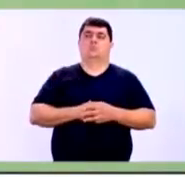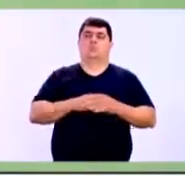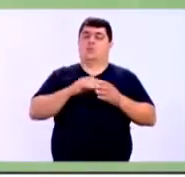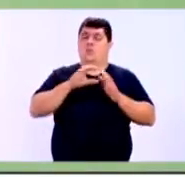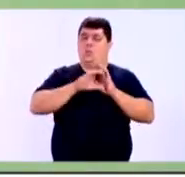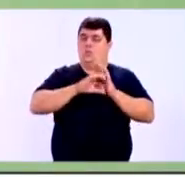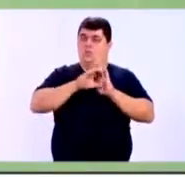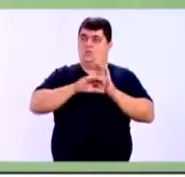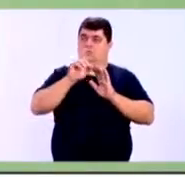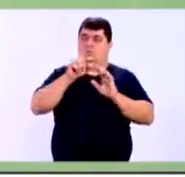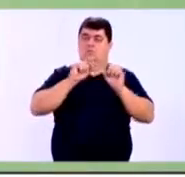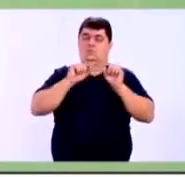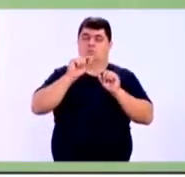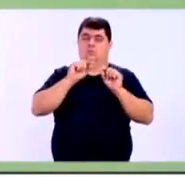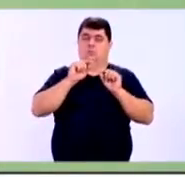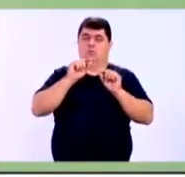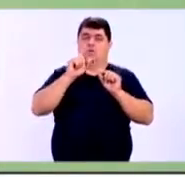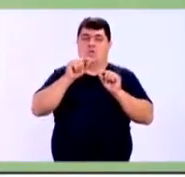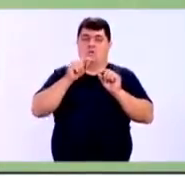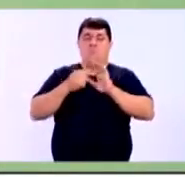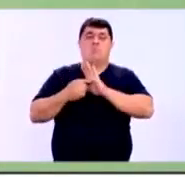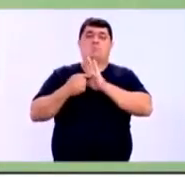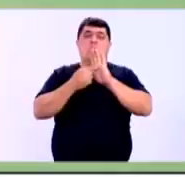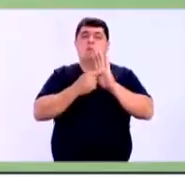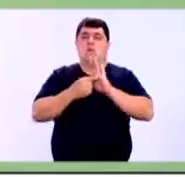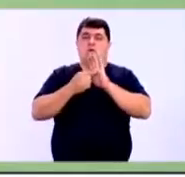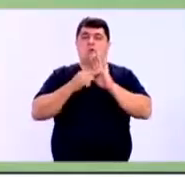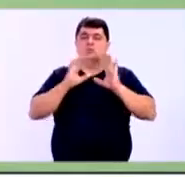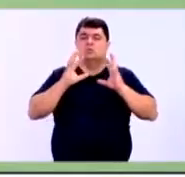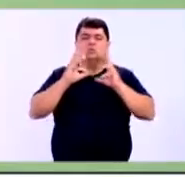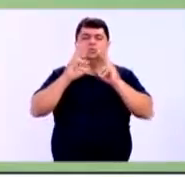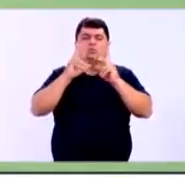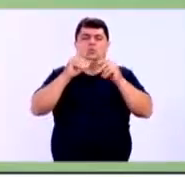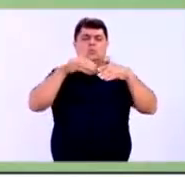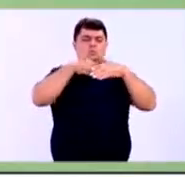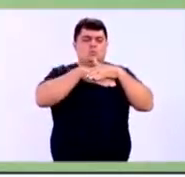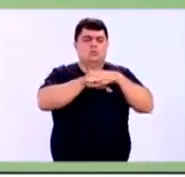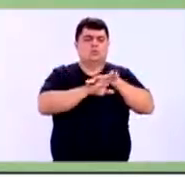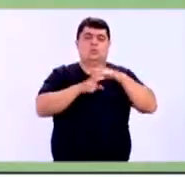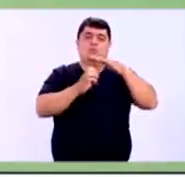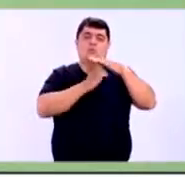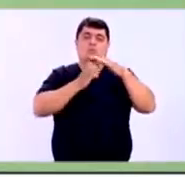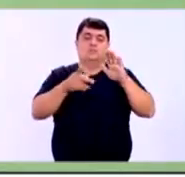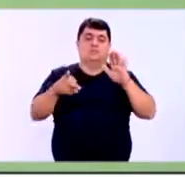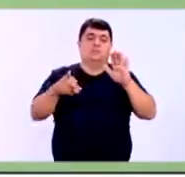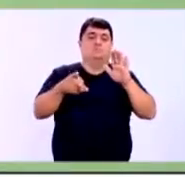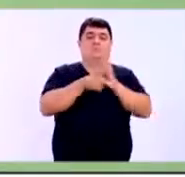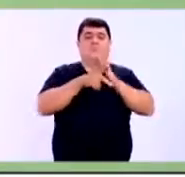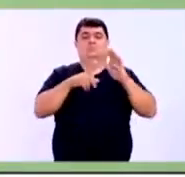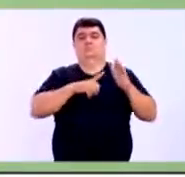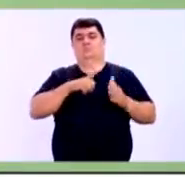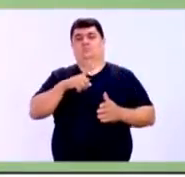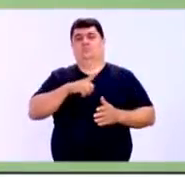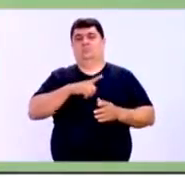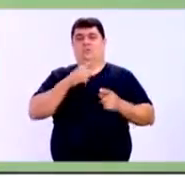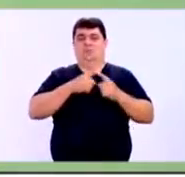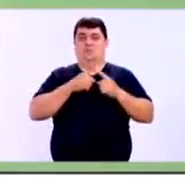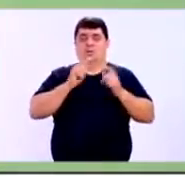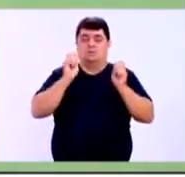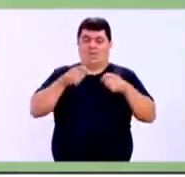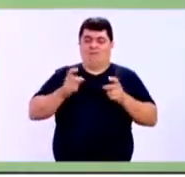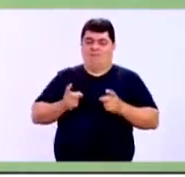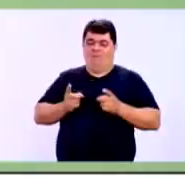inventário contábil é o seguinte: representa o estoque que a empresa possui para